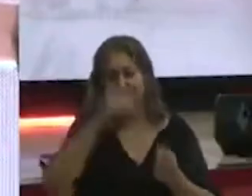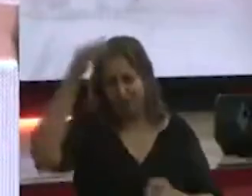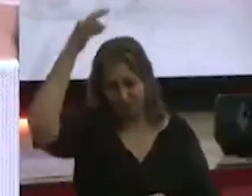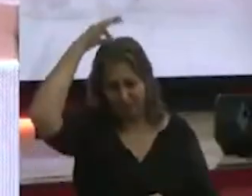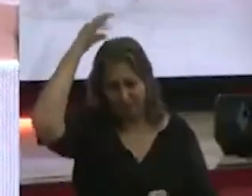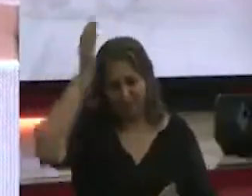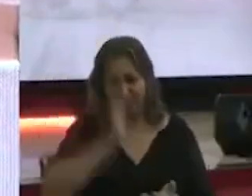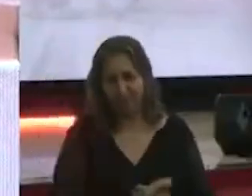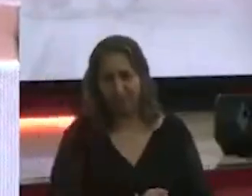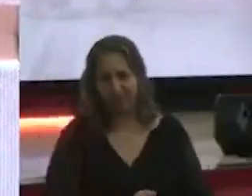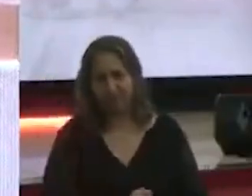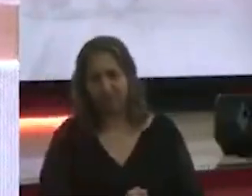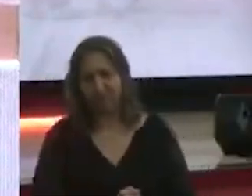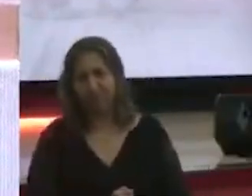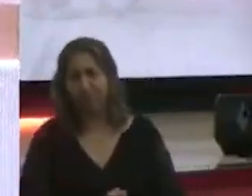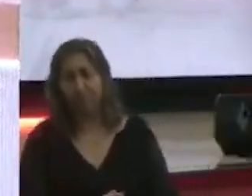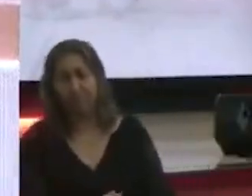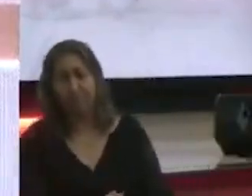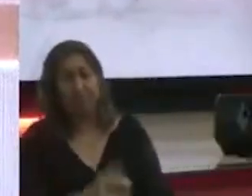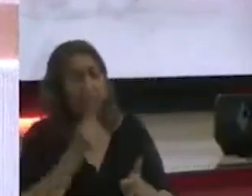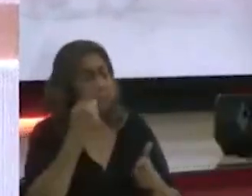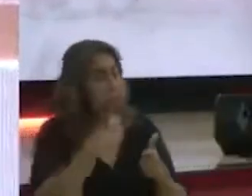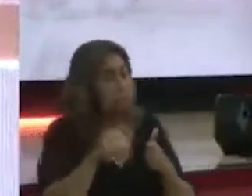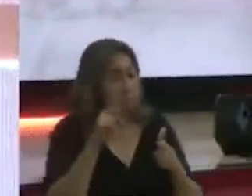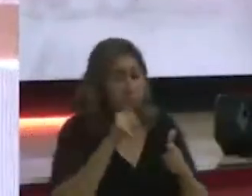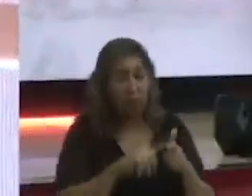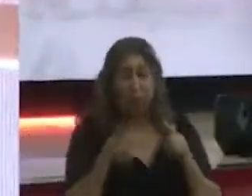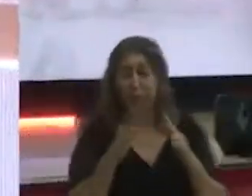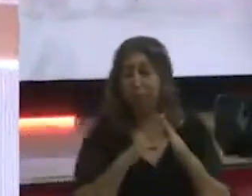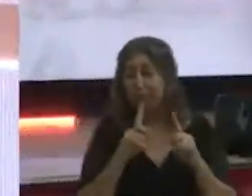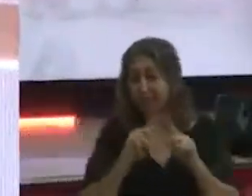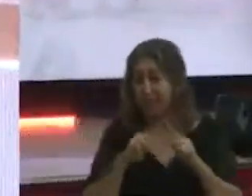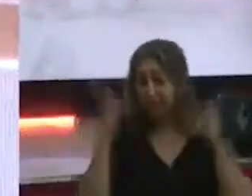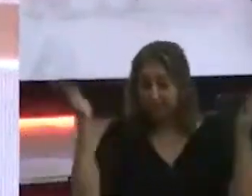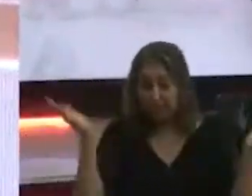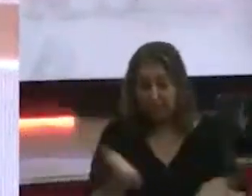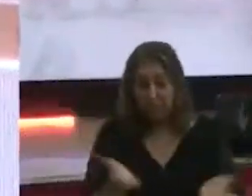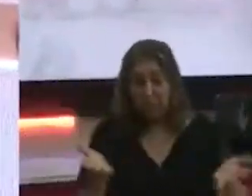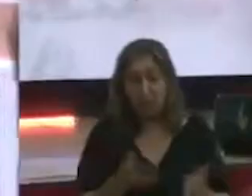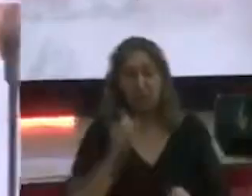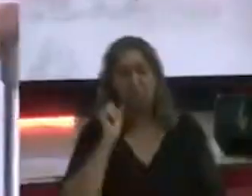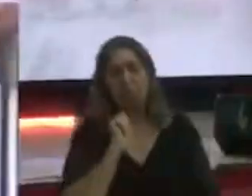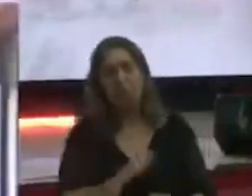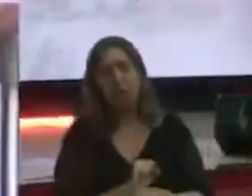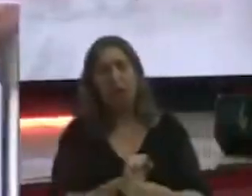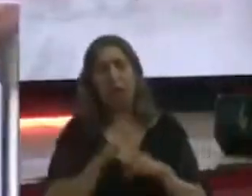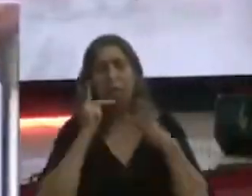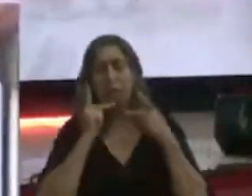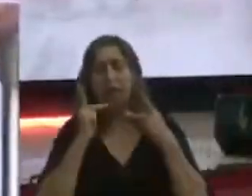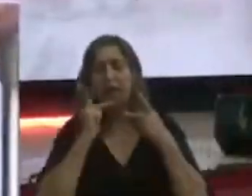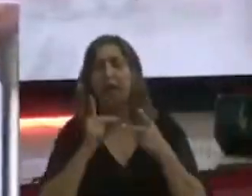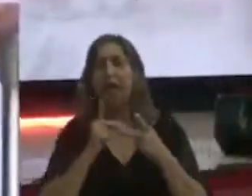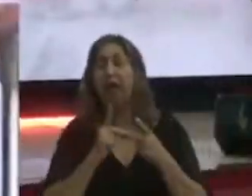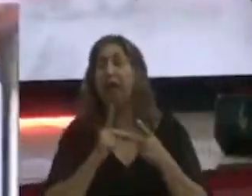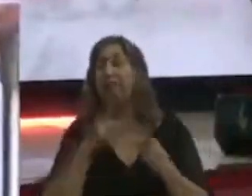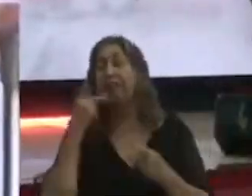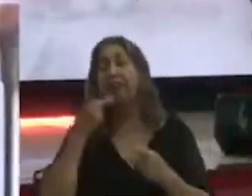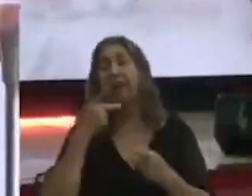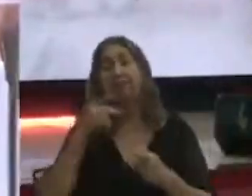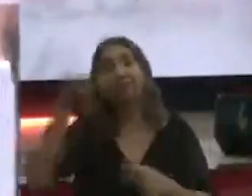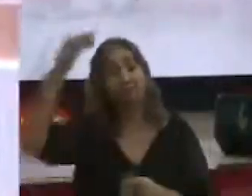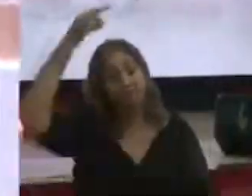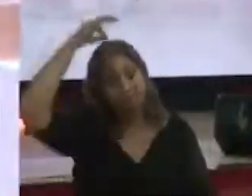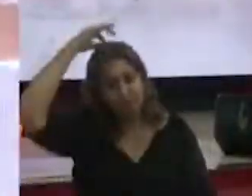Espírito Santo Um dos problemas da igreja atual é que nós paramos de pregar sobre o Espírito Santo